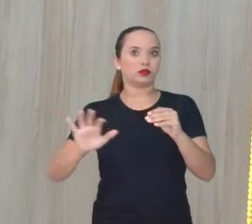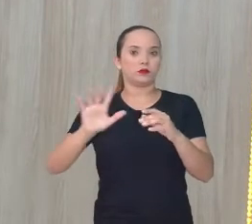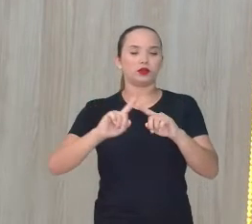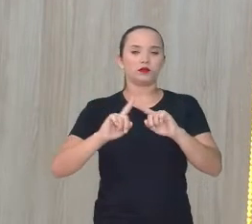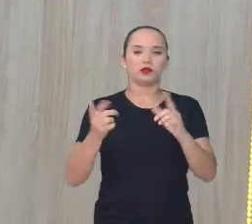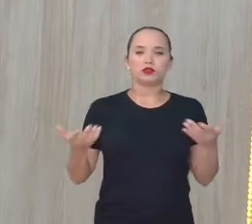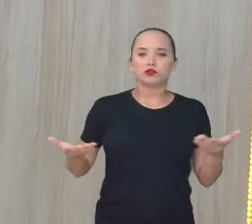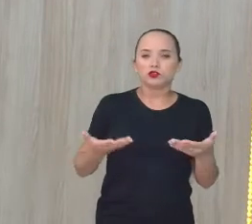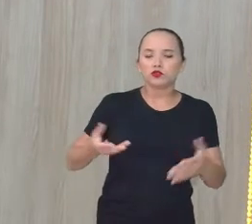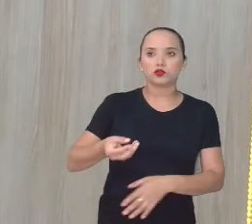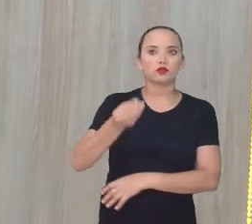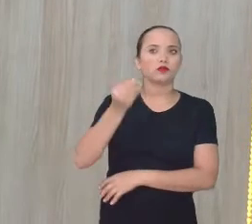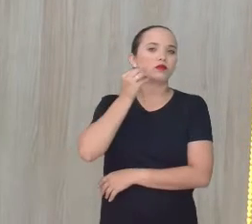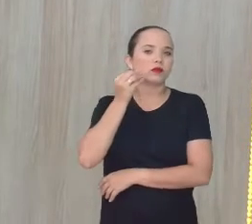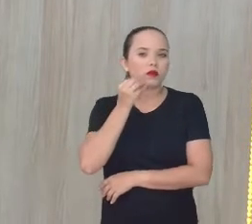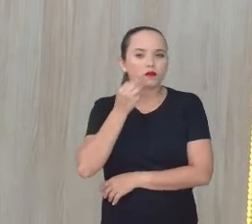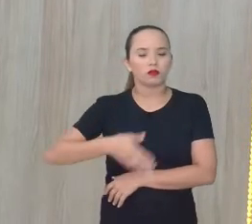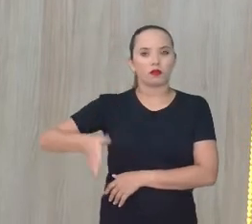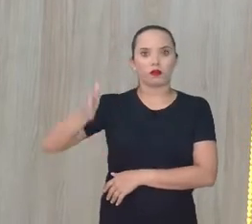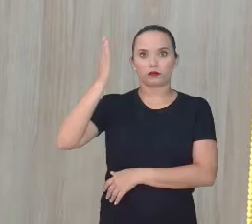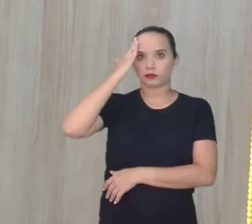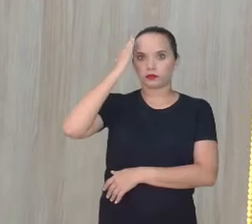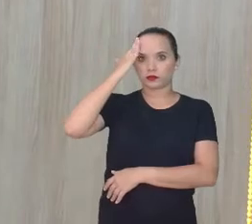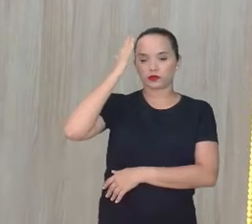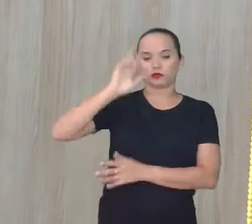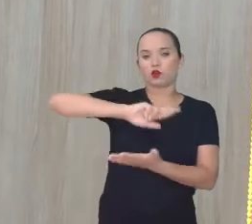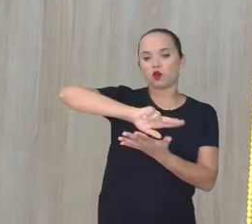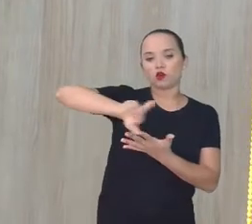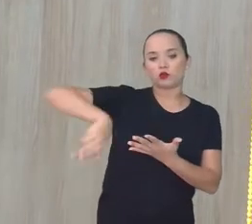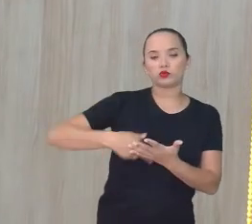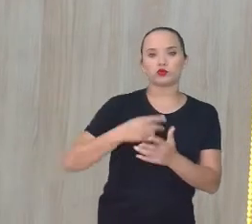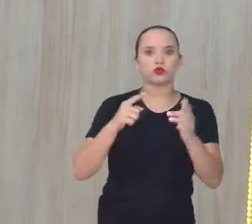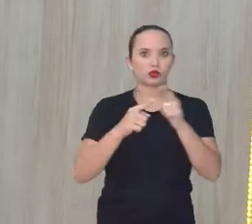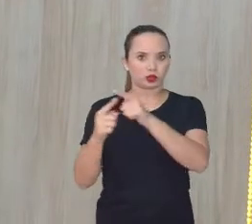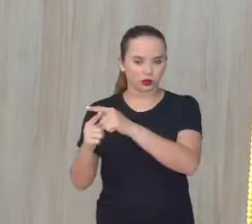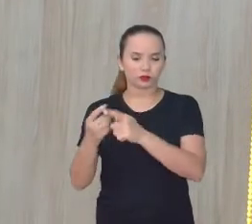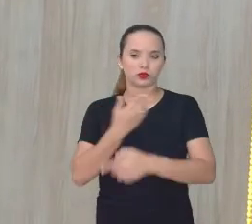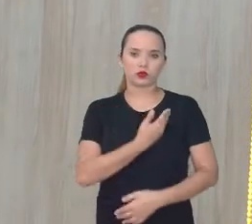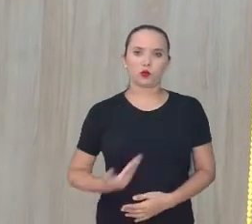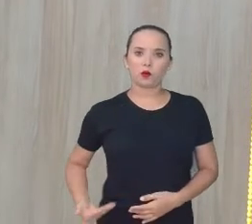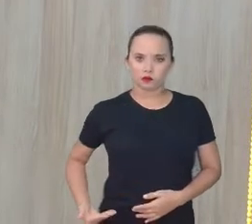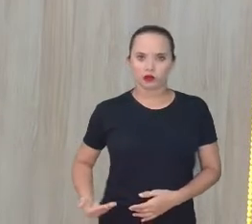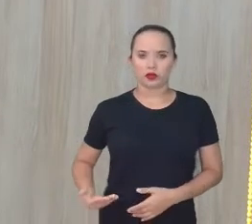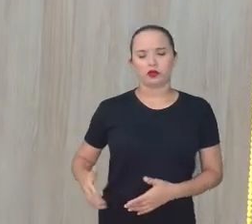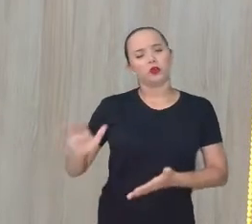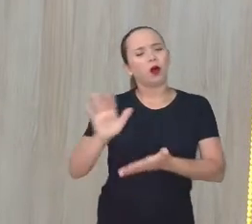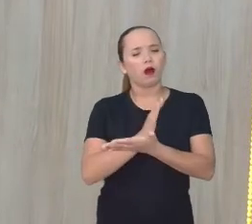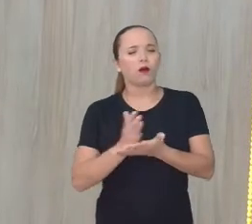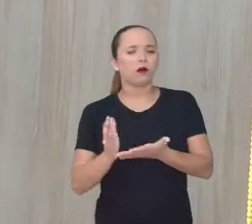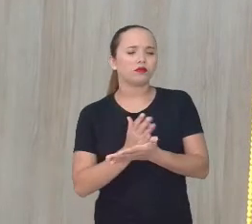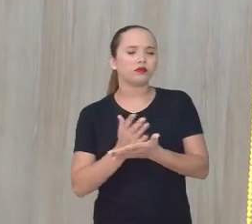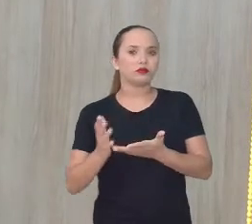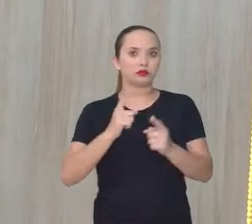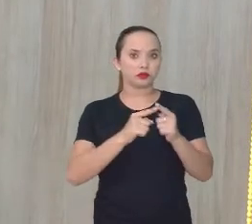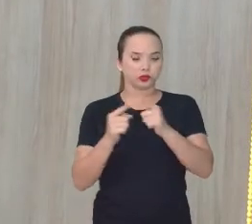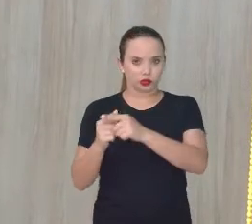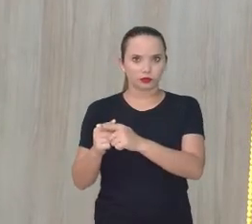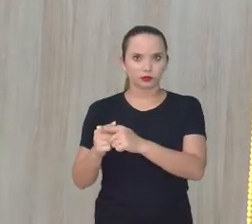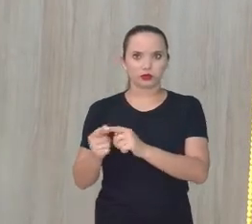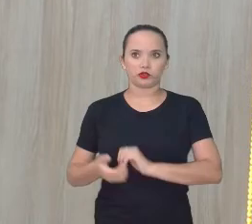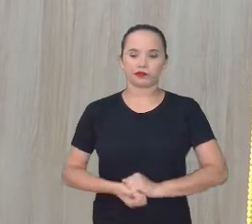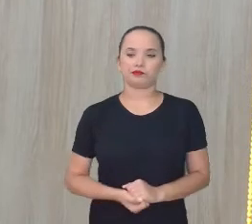vai tentar entender sobre as diversas formas de governo que existem, ou pelo menos uma grande quantidade dessas formas de